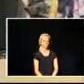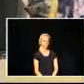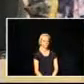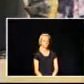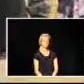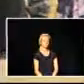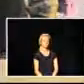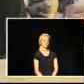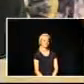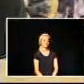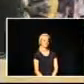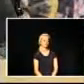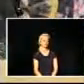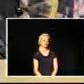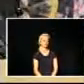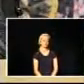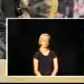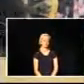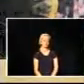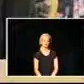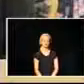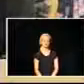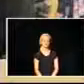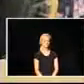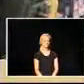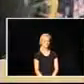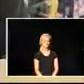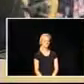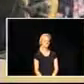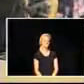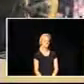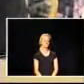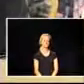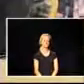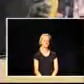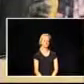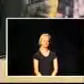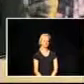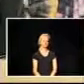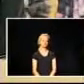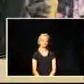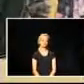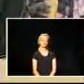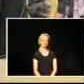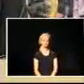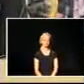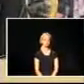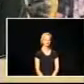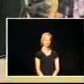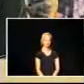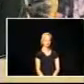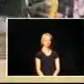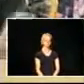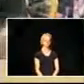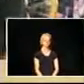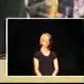casa, de rua. Né? Não? Ah, tá. Não, tá certo. Não é, né? Tá